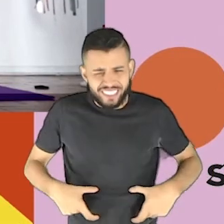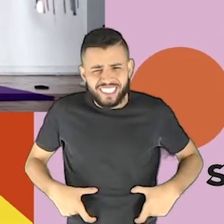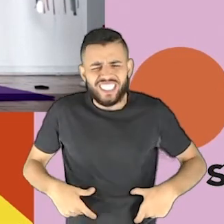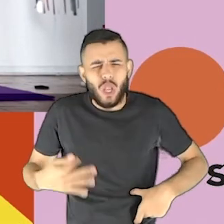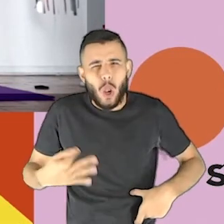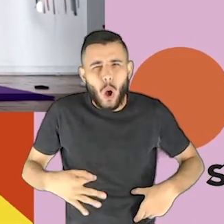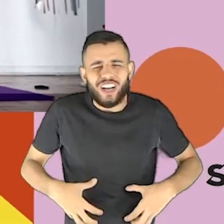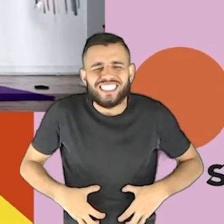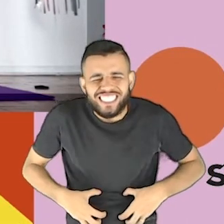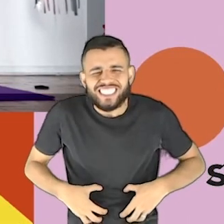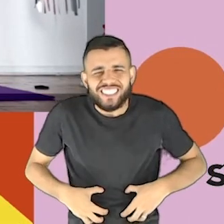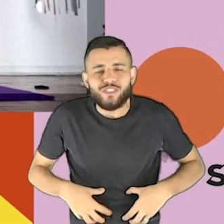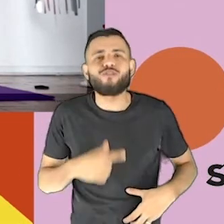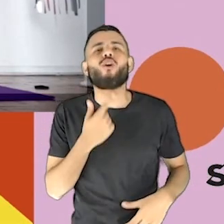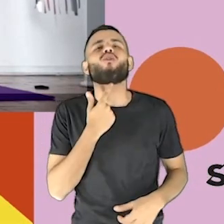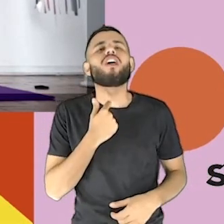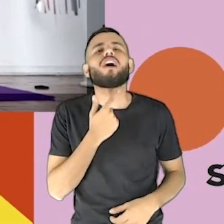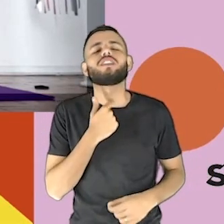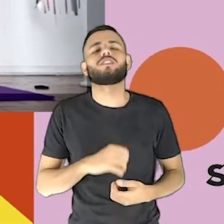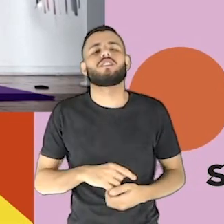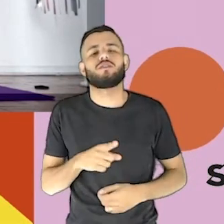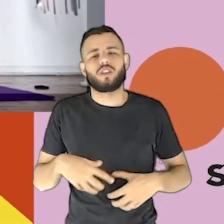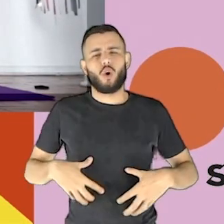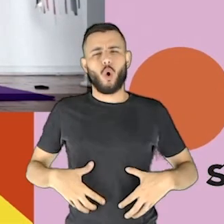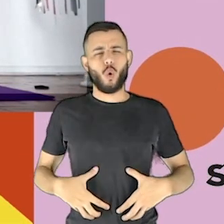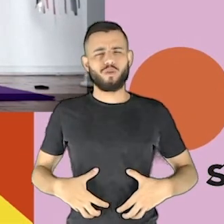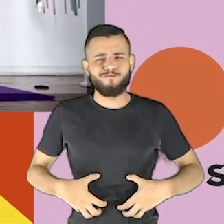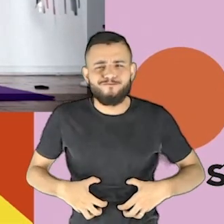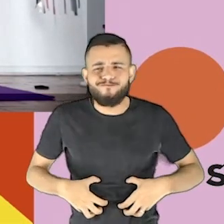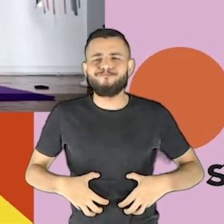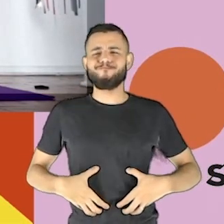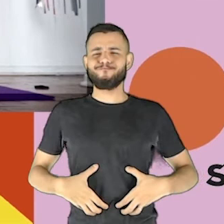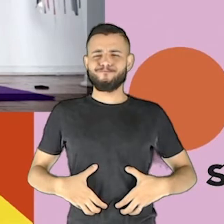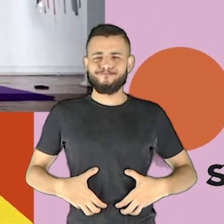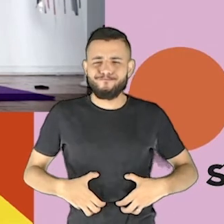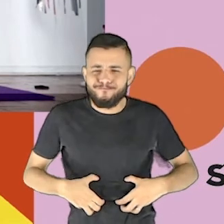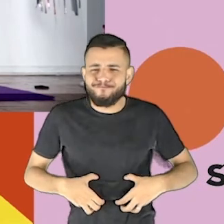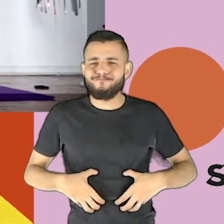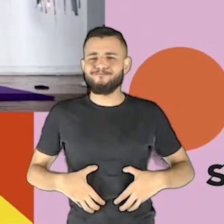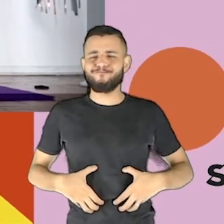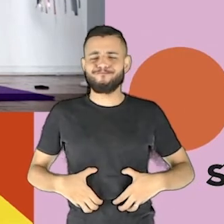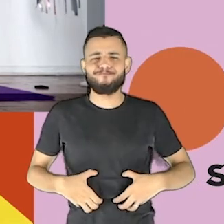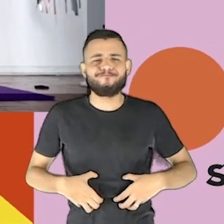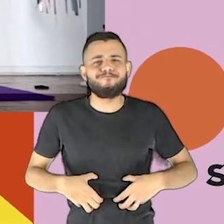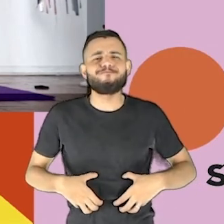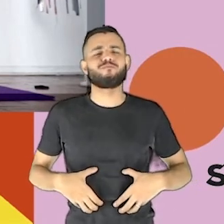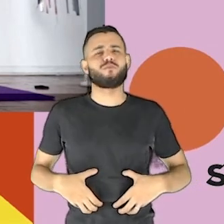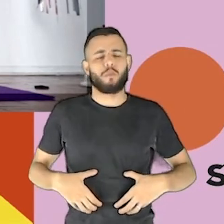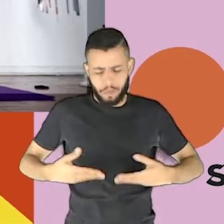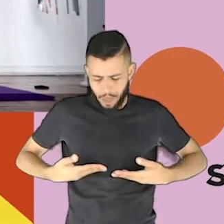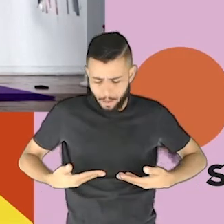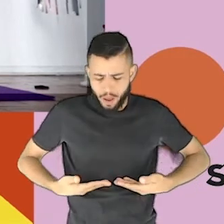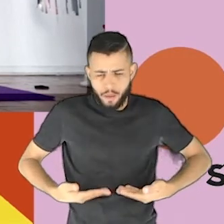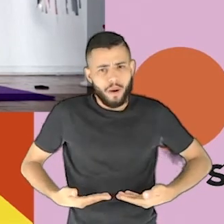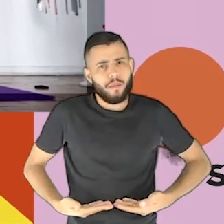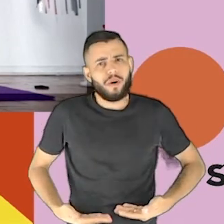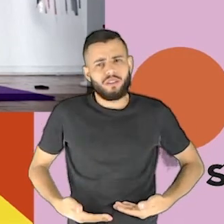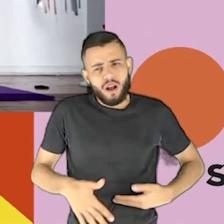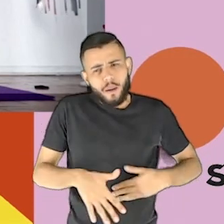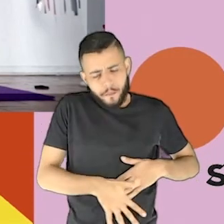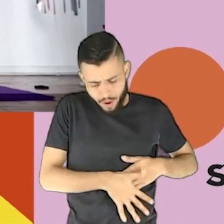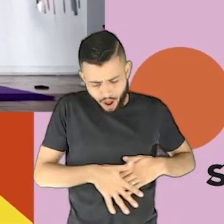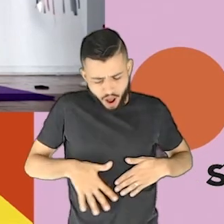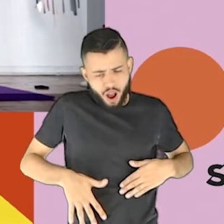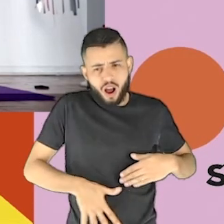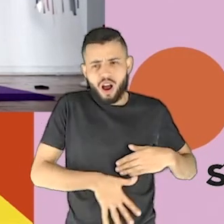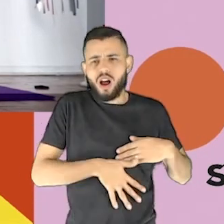Com isso, a gente vai massagear as gônadas, o assoalho pélvico, o períneo. A gente vai massagear os